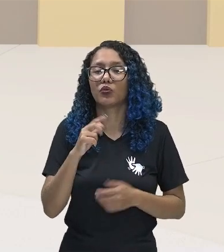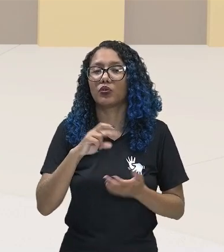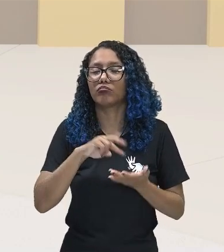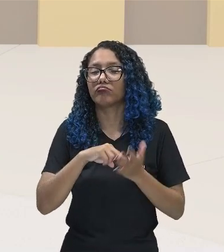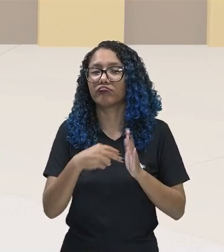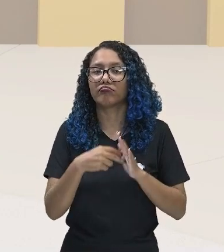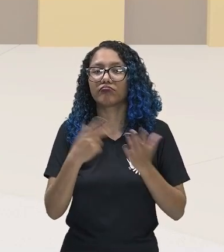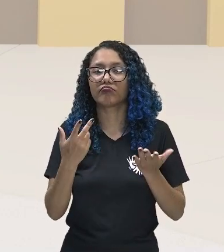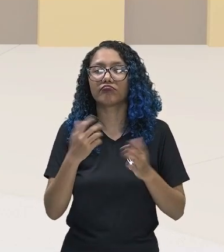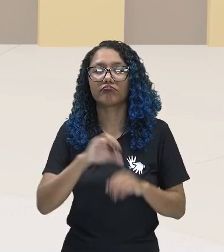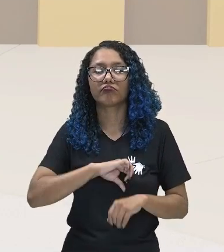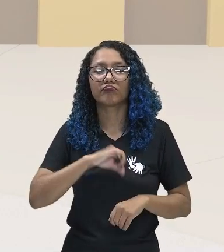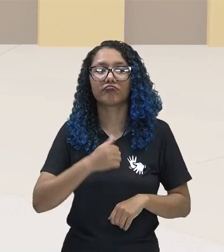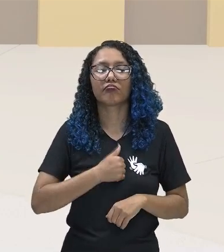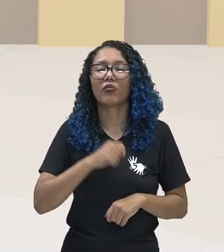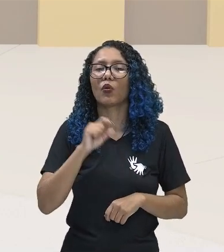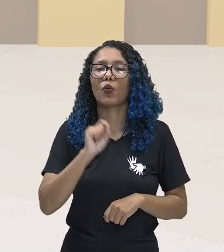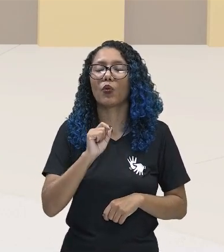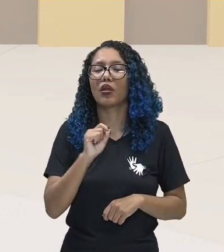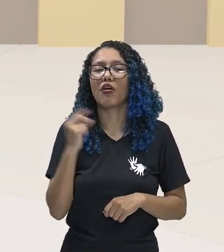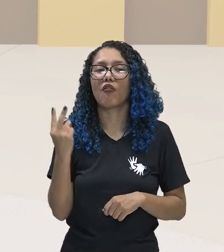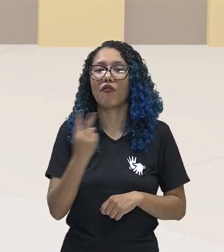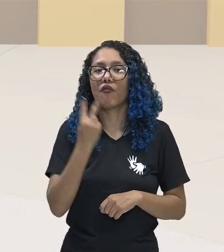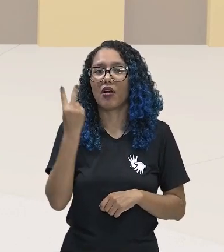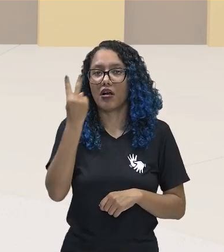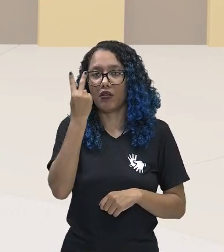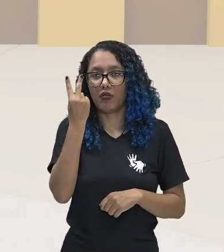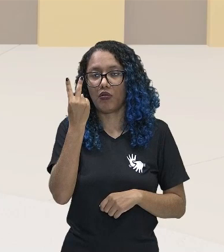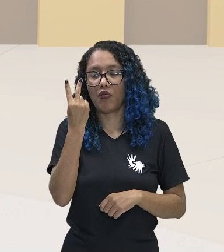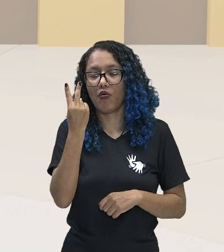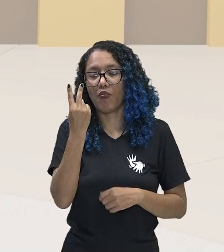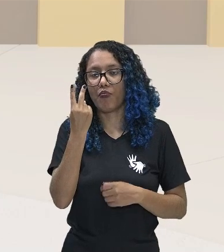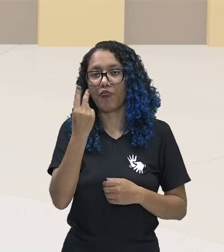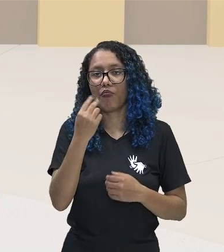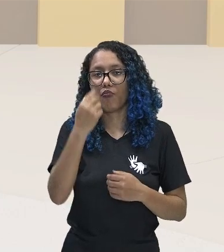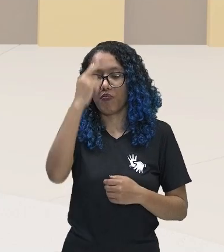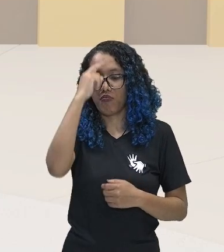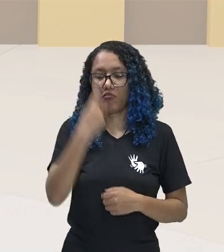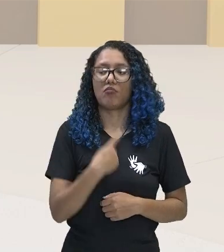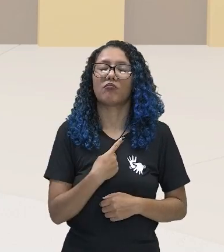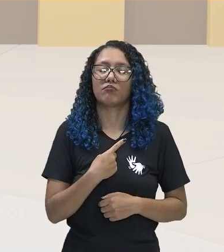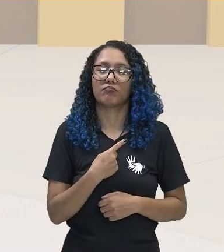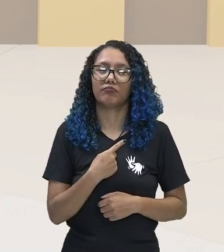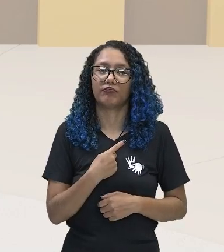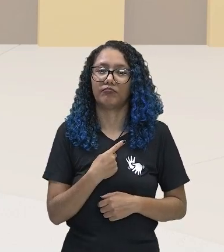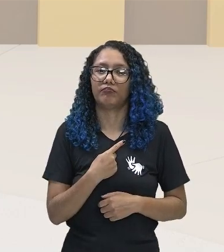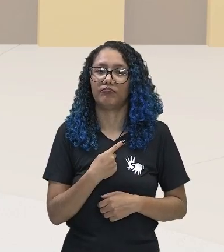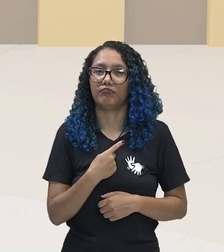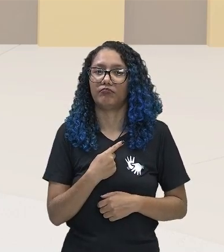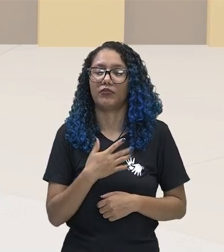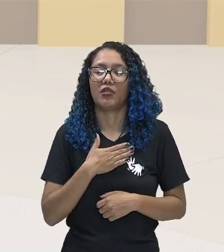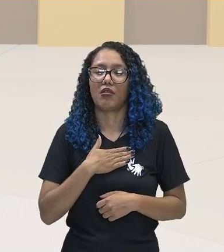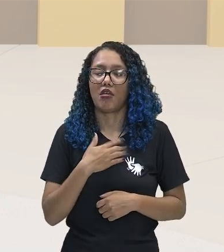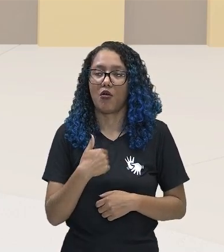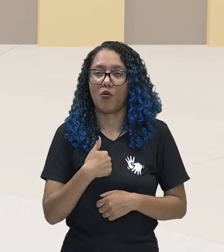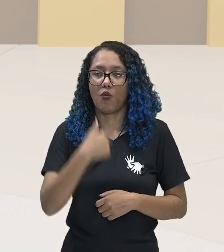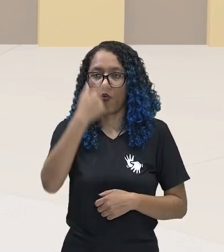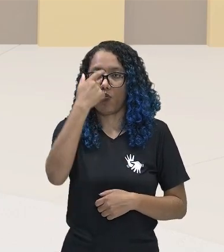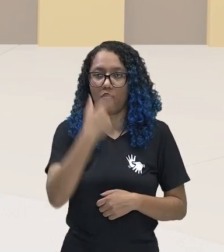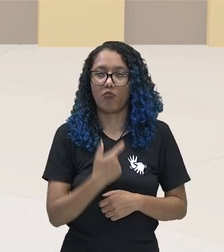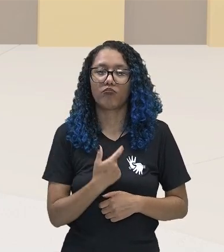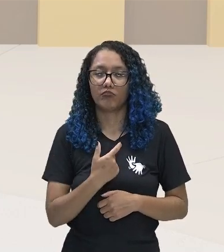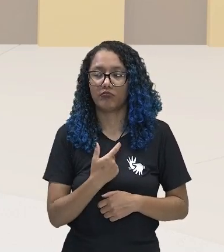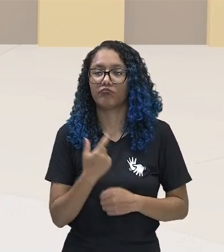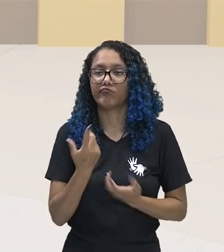nós atribuímos a nós mesmos. Então estamos falando de valor. Algo que tem valor não tem